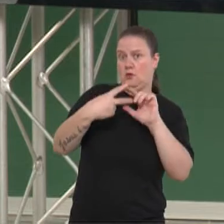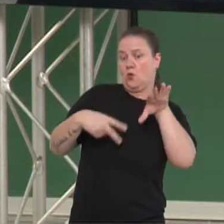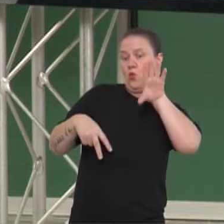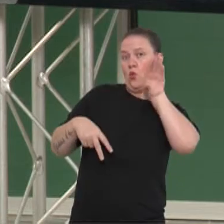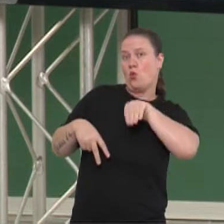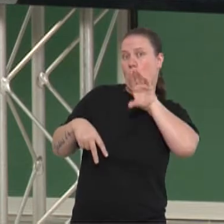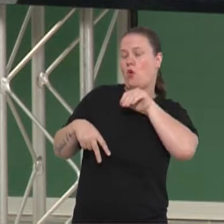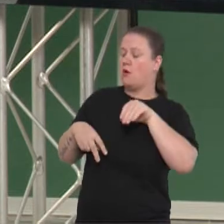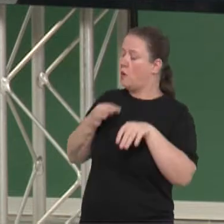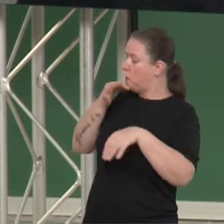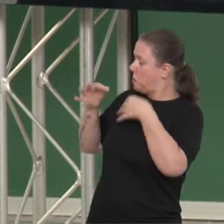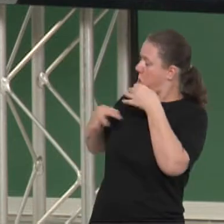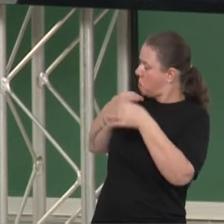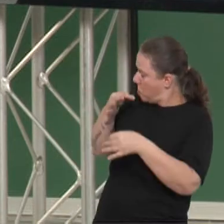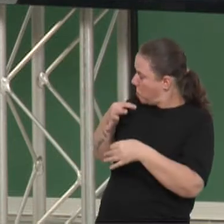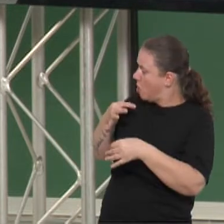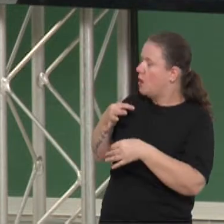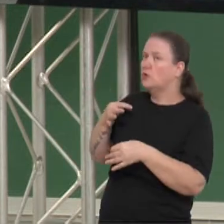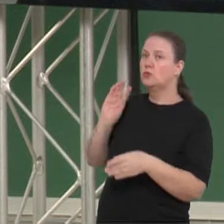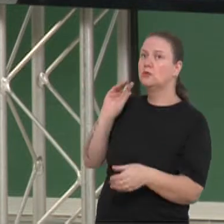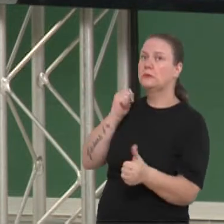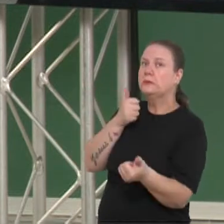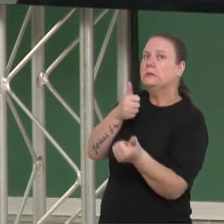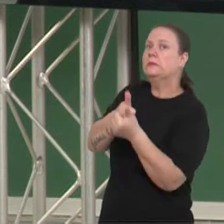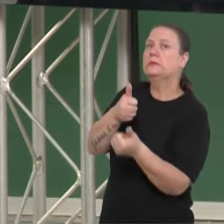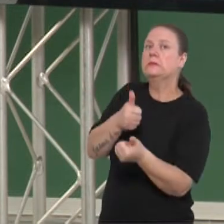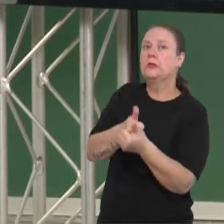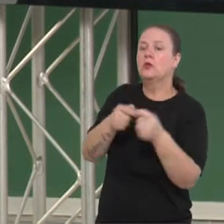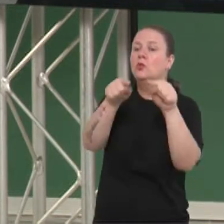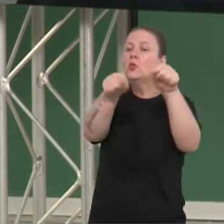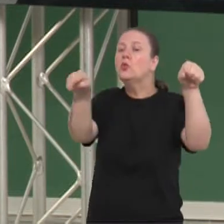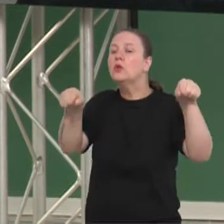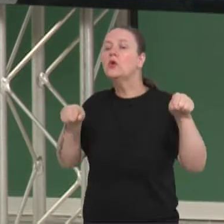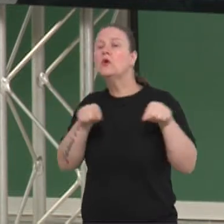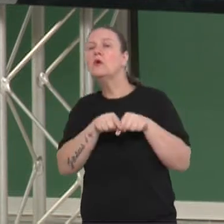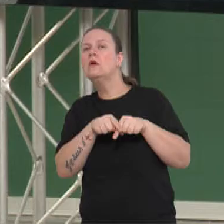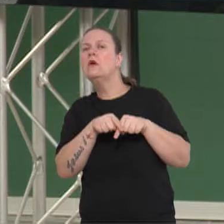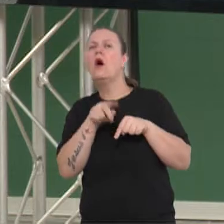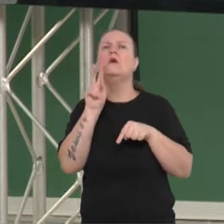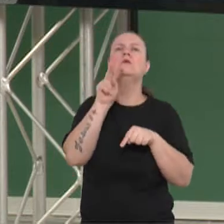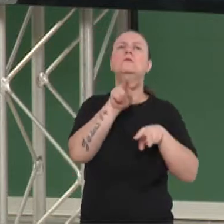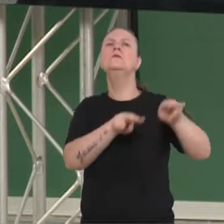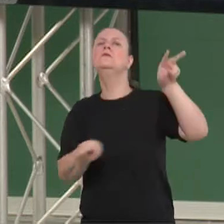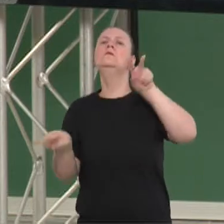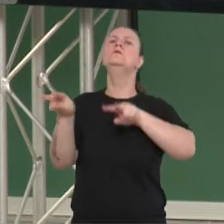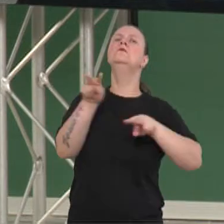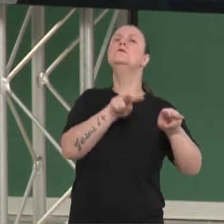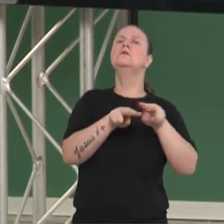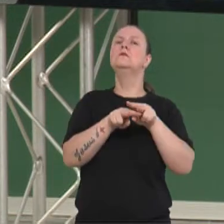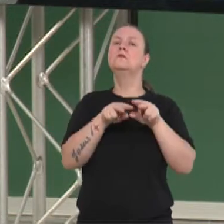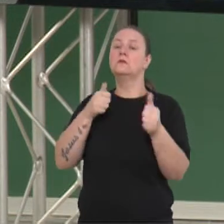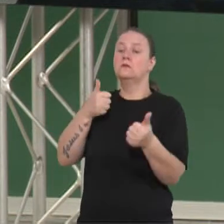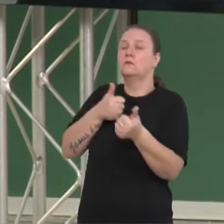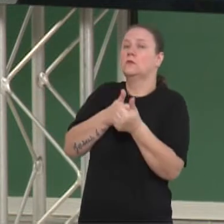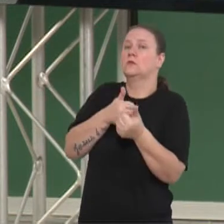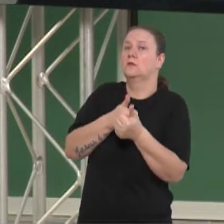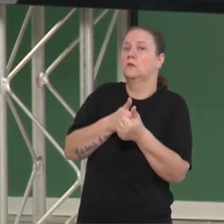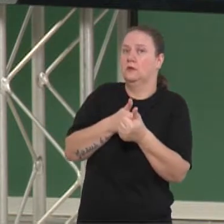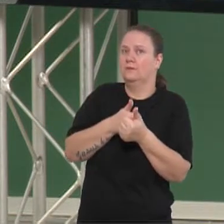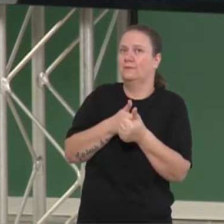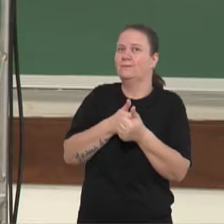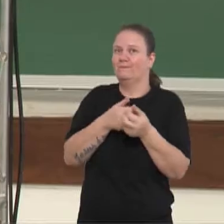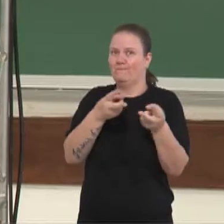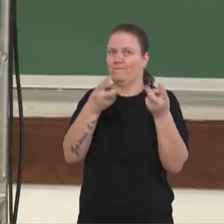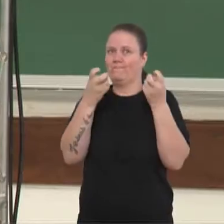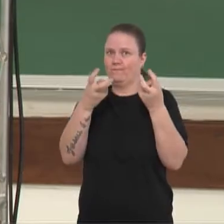o comentarista, que está no campo, mais próximo, falando mais de perto ali das ações que ocorrem. E